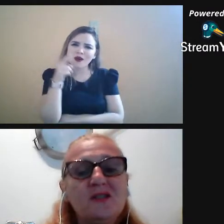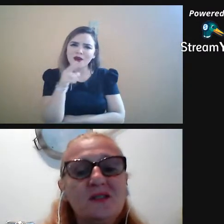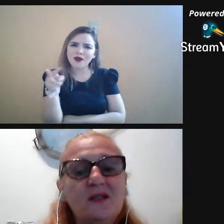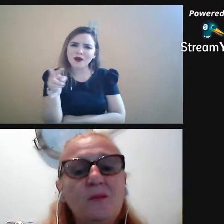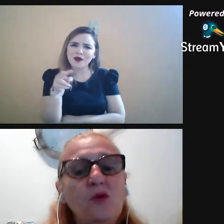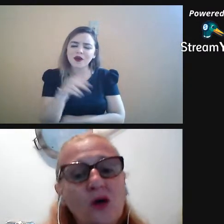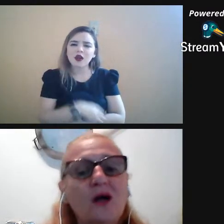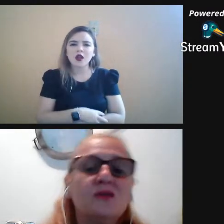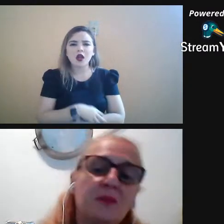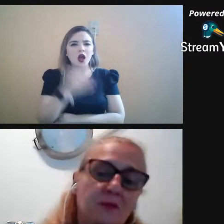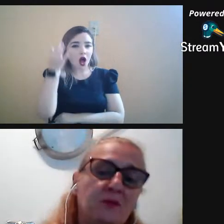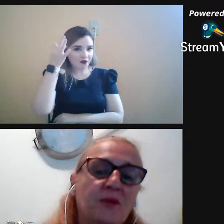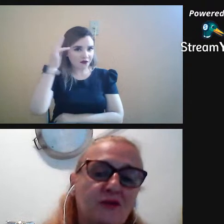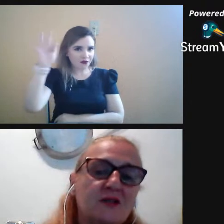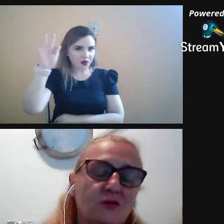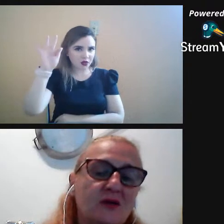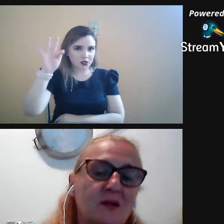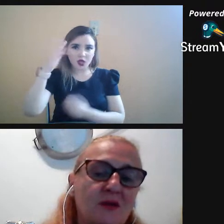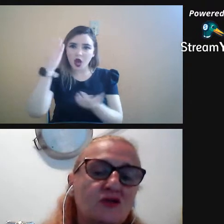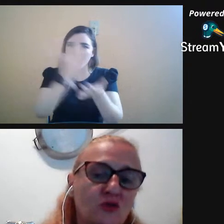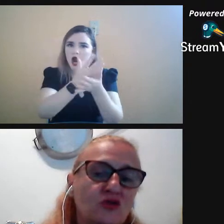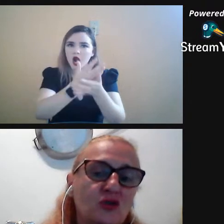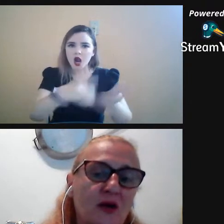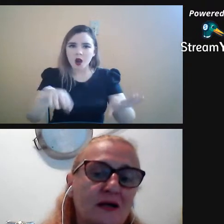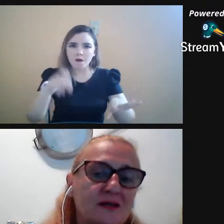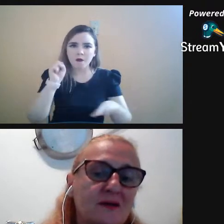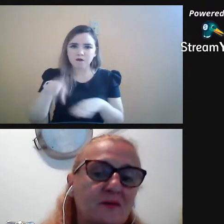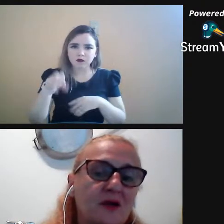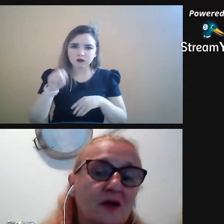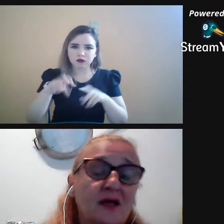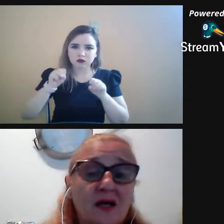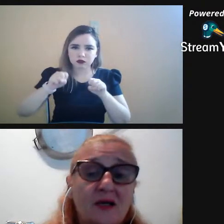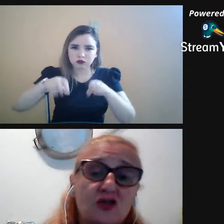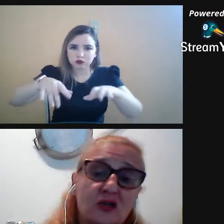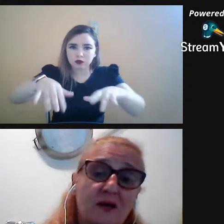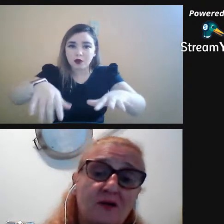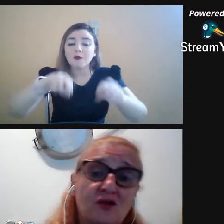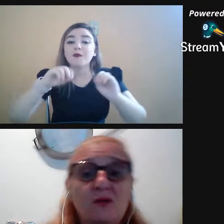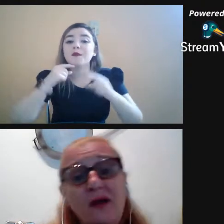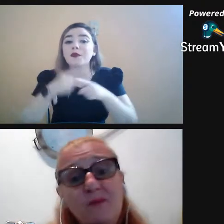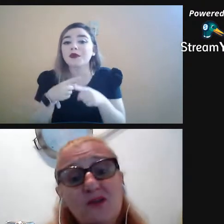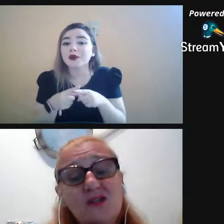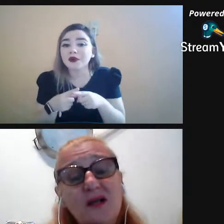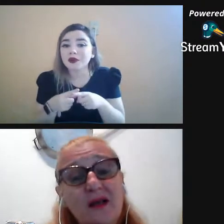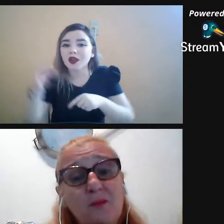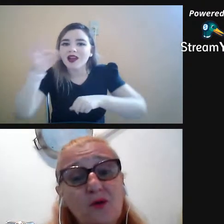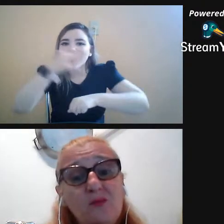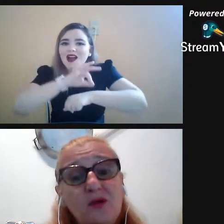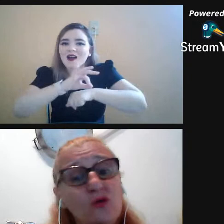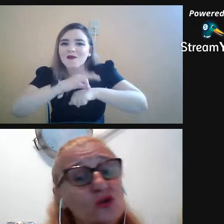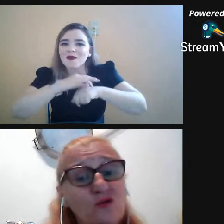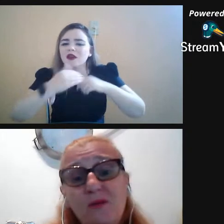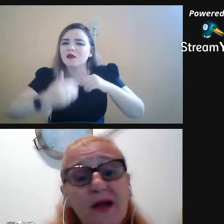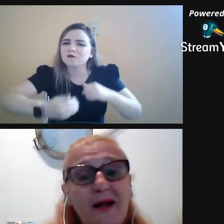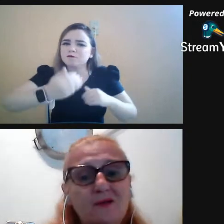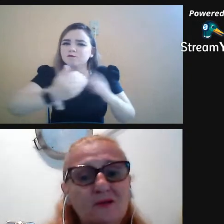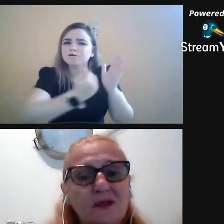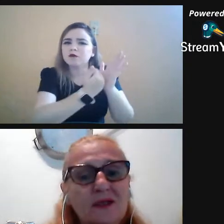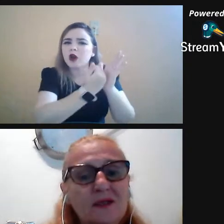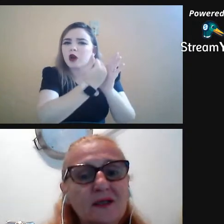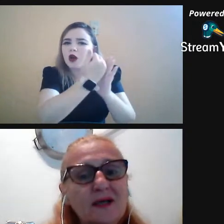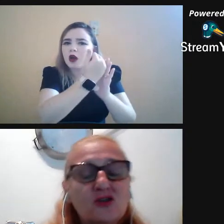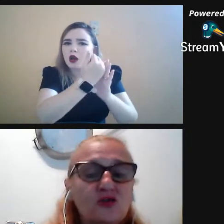de pesticida por causa para fazer com que as abelhas continuassem. E aqui a gente está... pesticida que era proibido, hoje foi